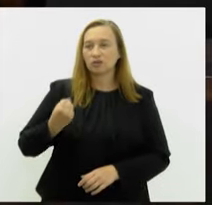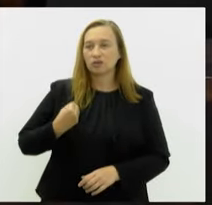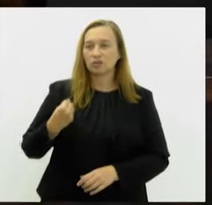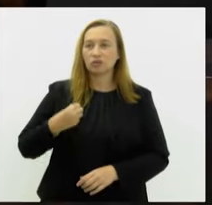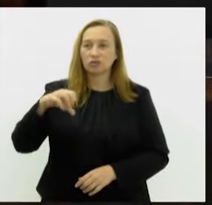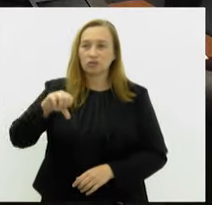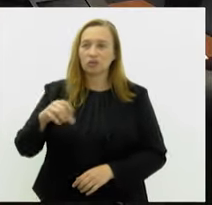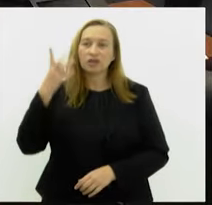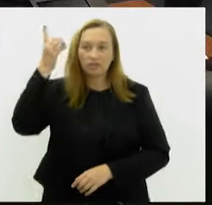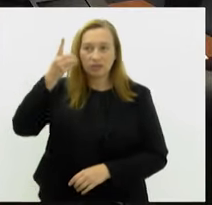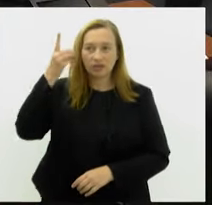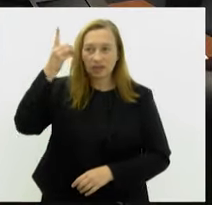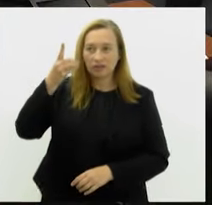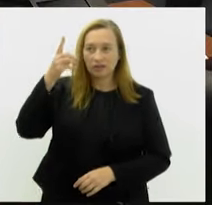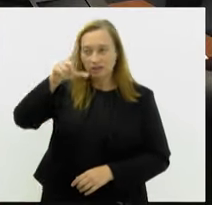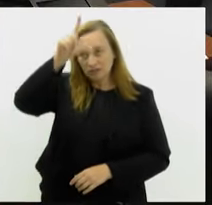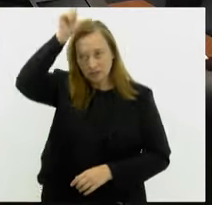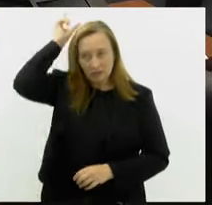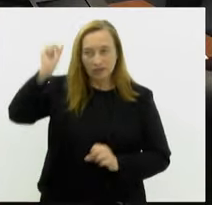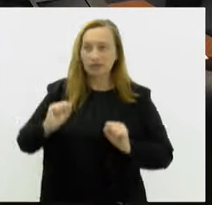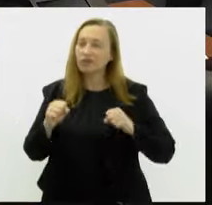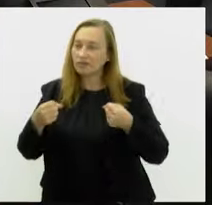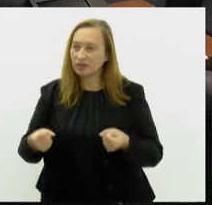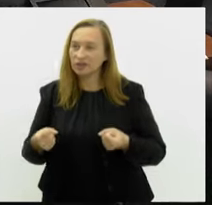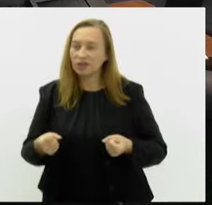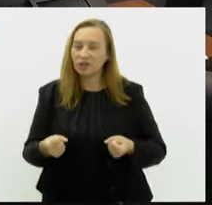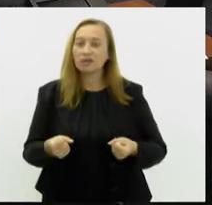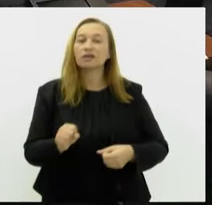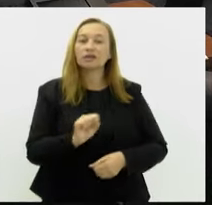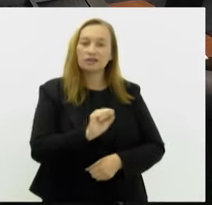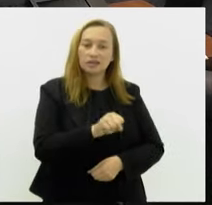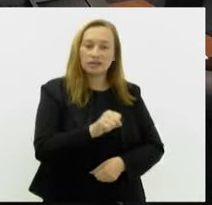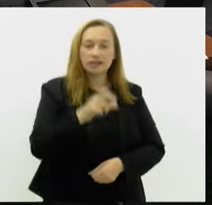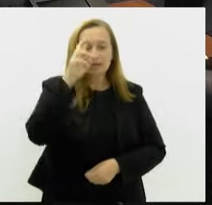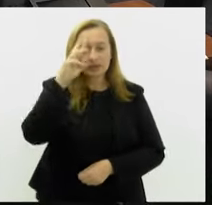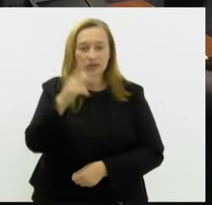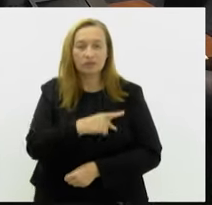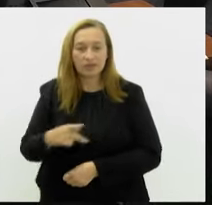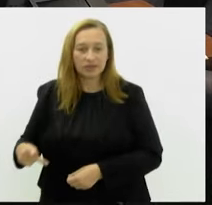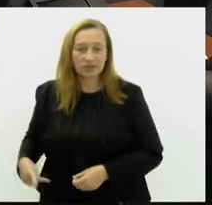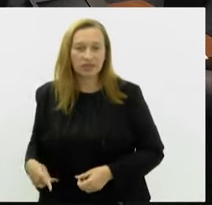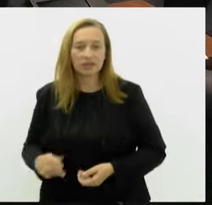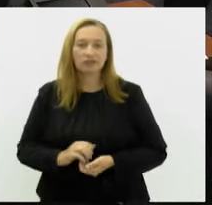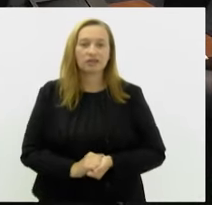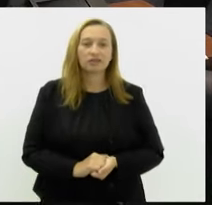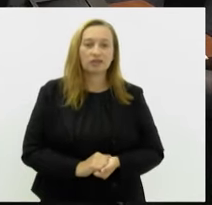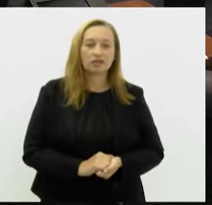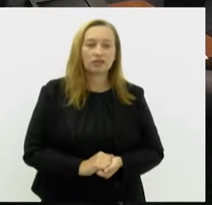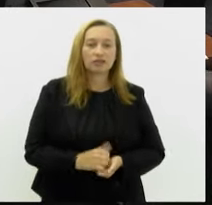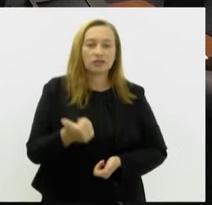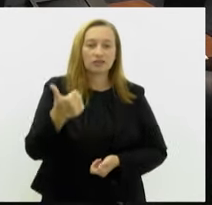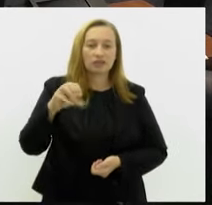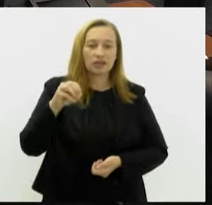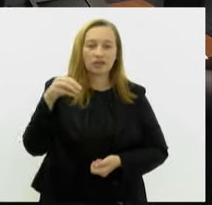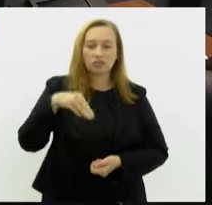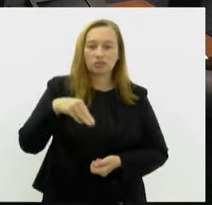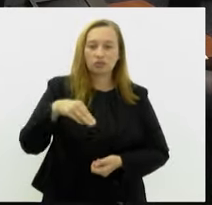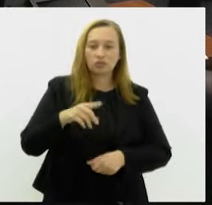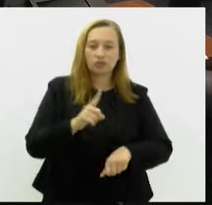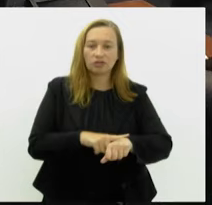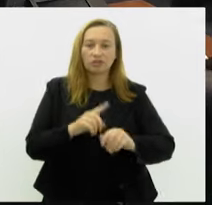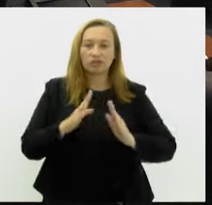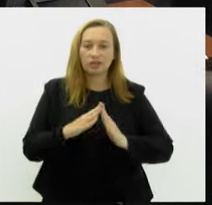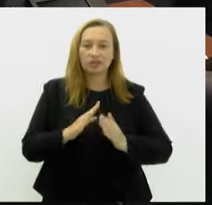defesa? Sem dúvida nenhuma, senhora presidente. O senhor dispõe de 10 minutos